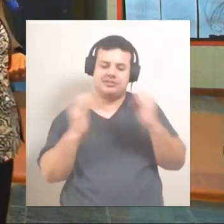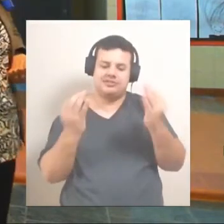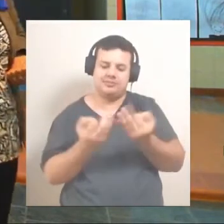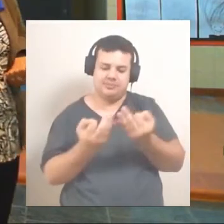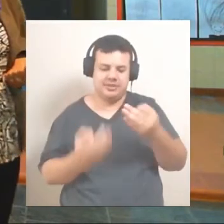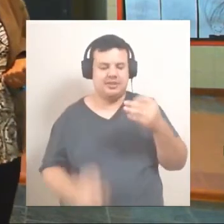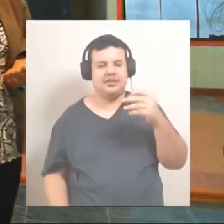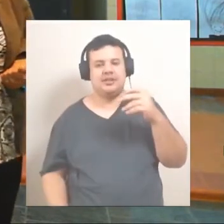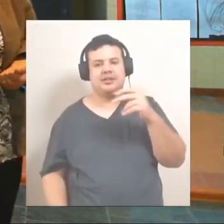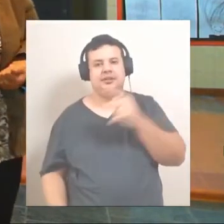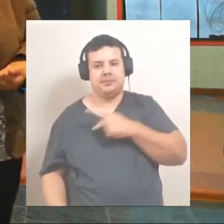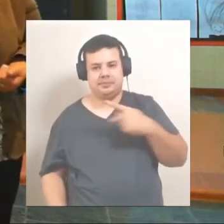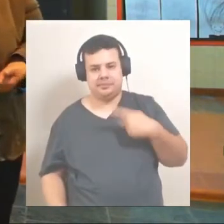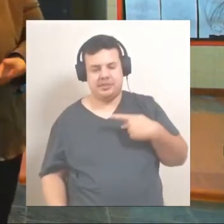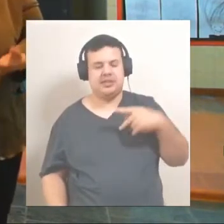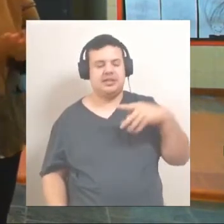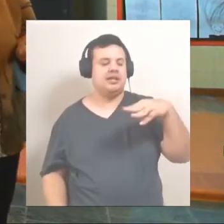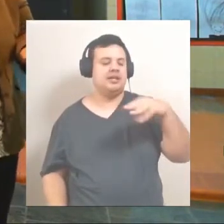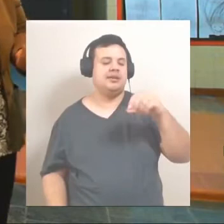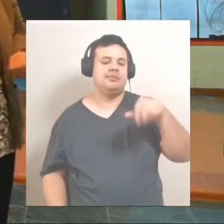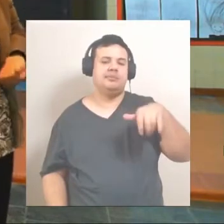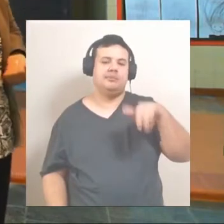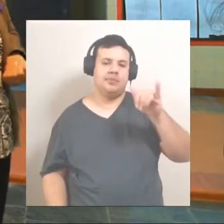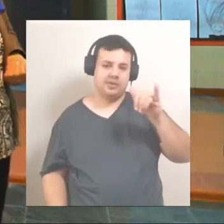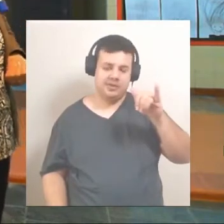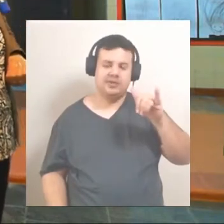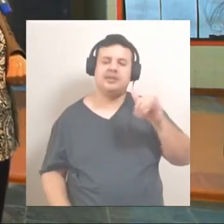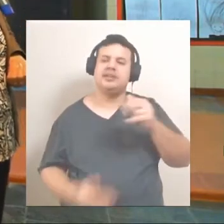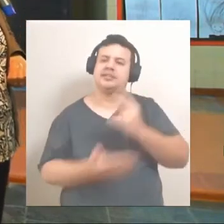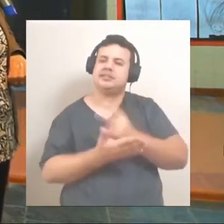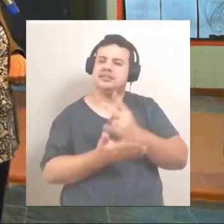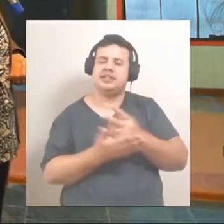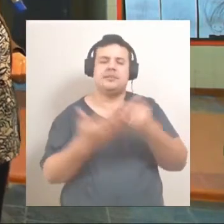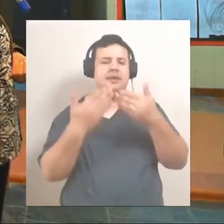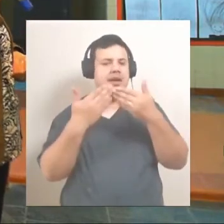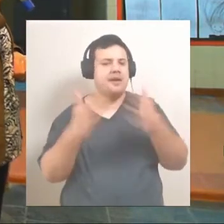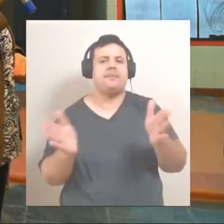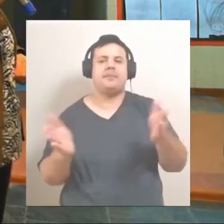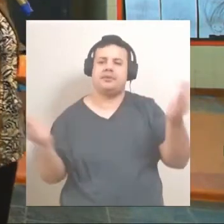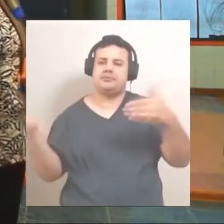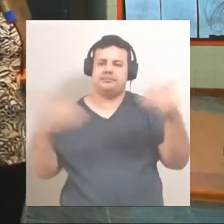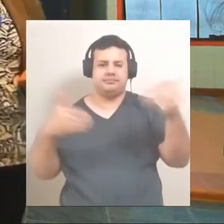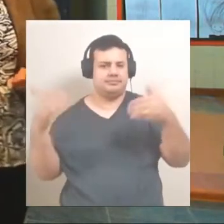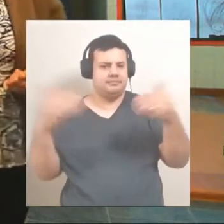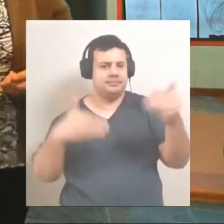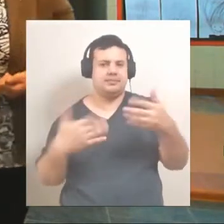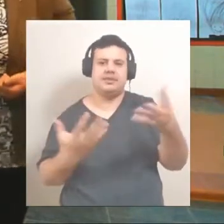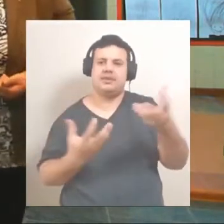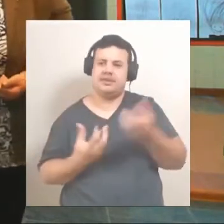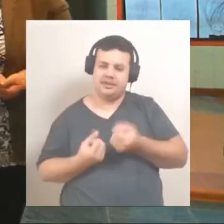está sempre de braços abertos para acolher a todos. Muito obrigada.